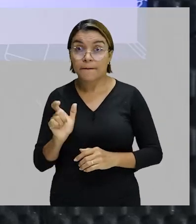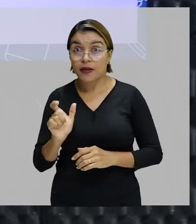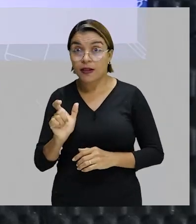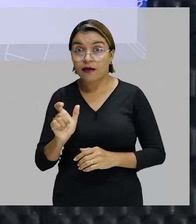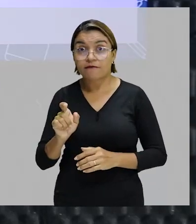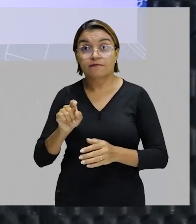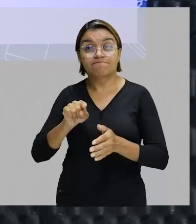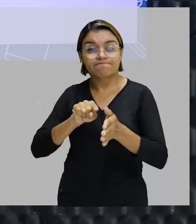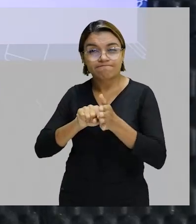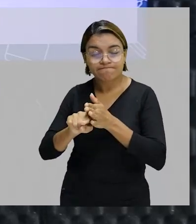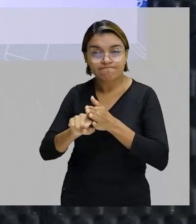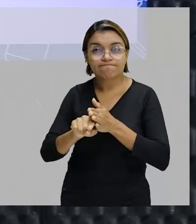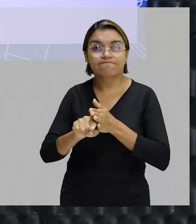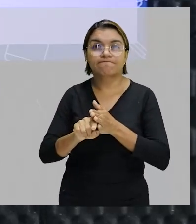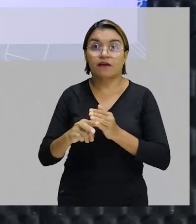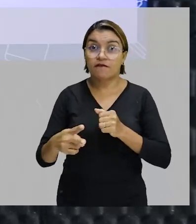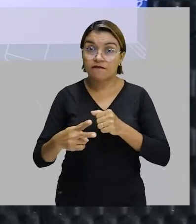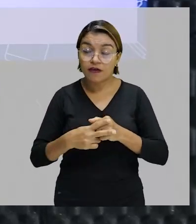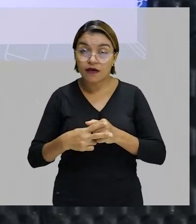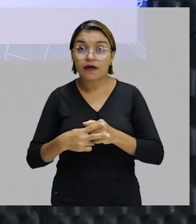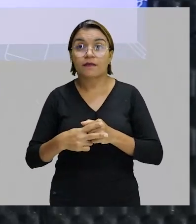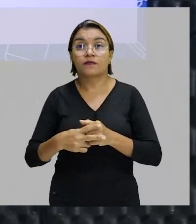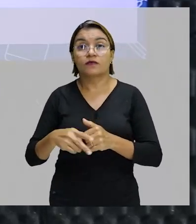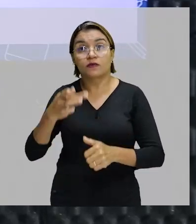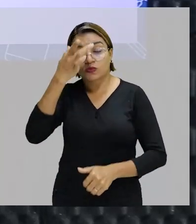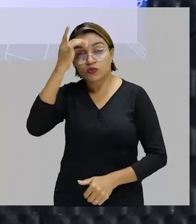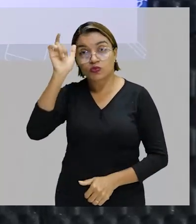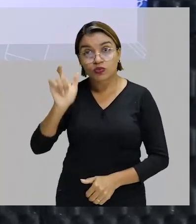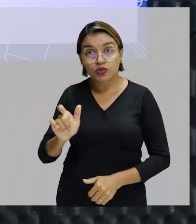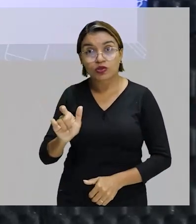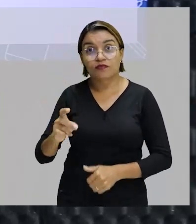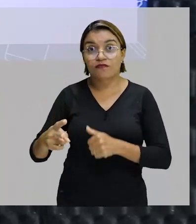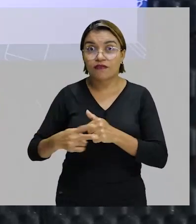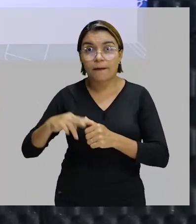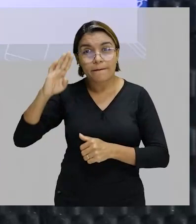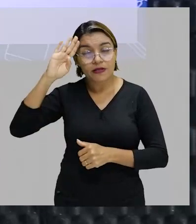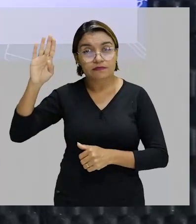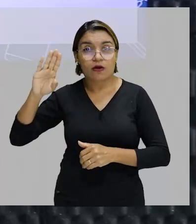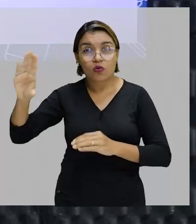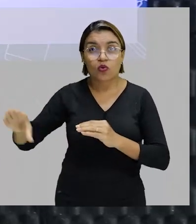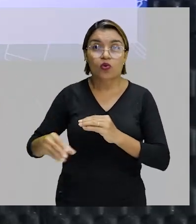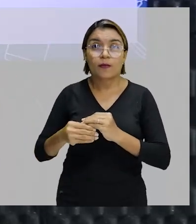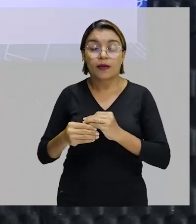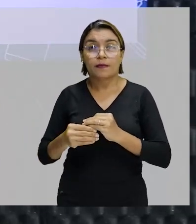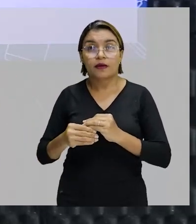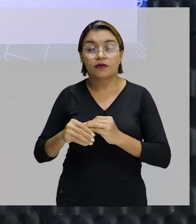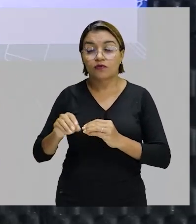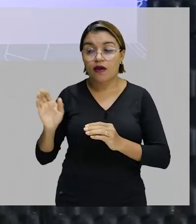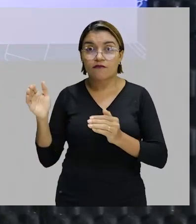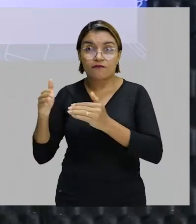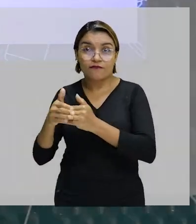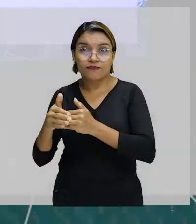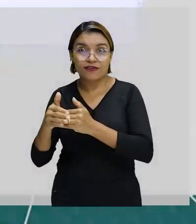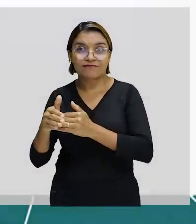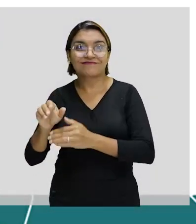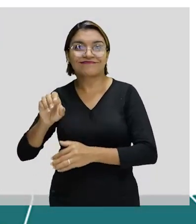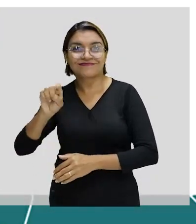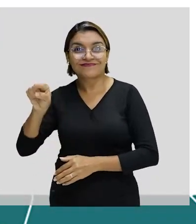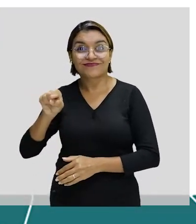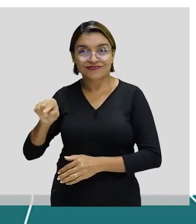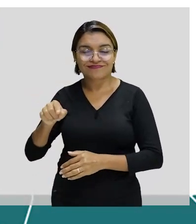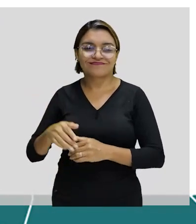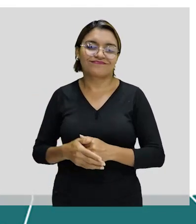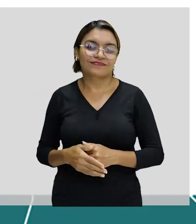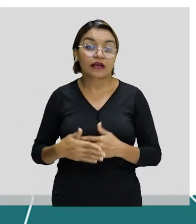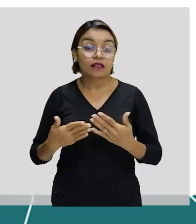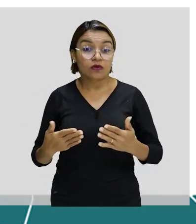auxiliar, sujeito, verbo principal, complemento e o ponto de interrogação lá no final, certo? Então, pessoal,